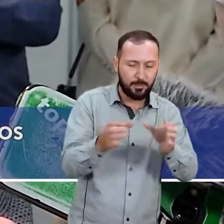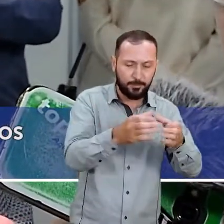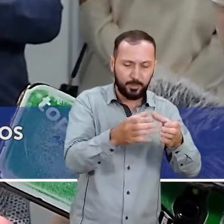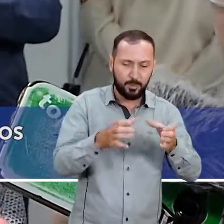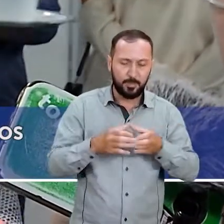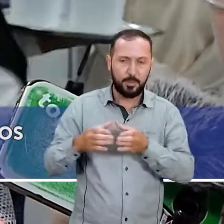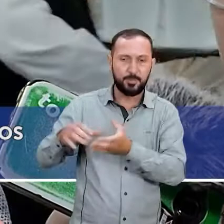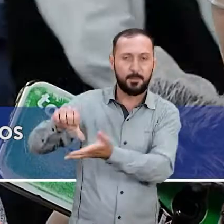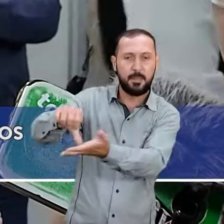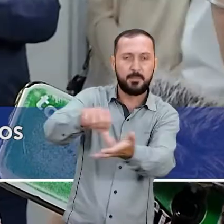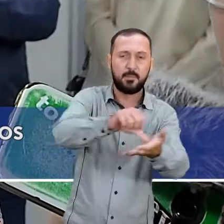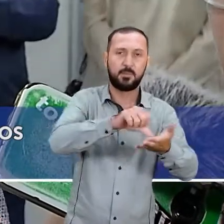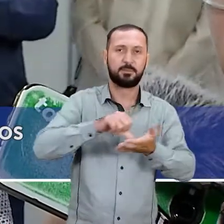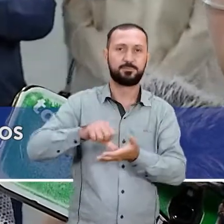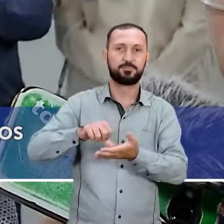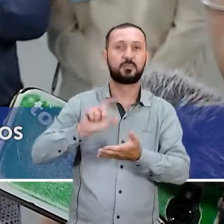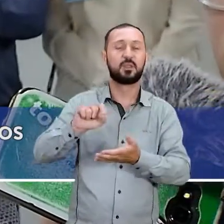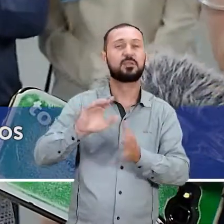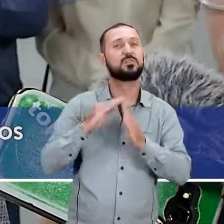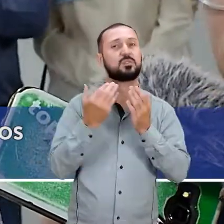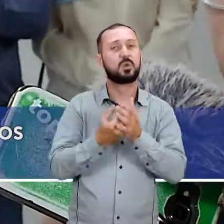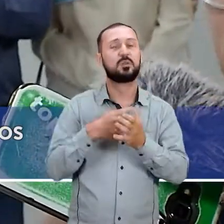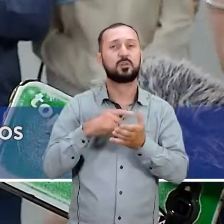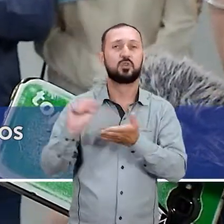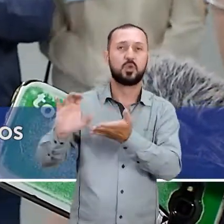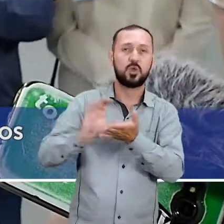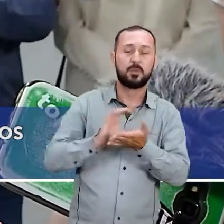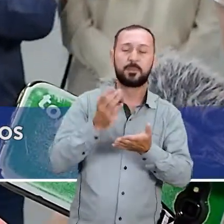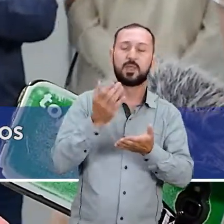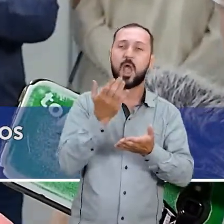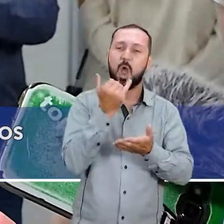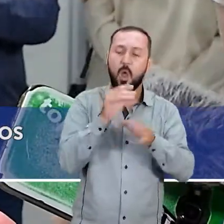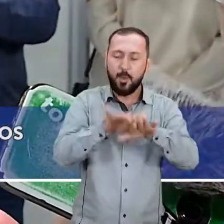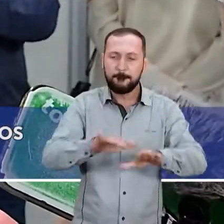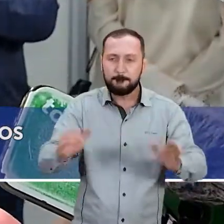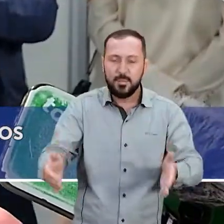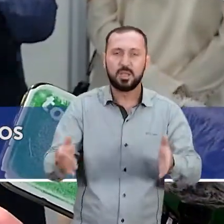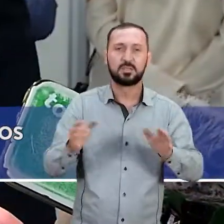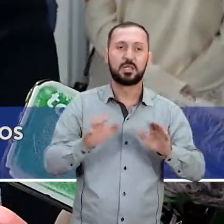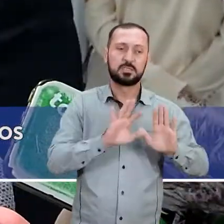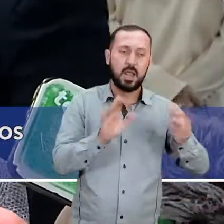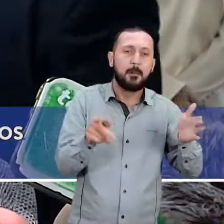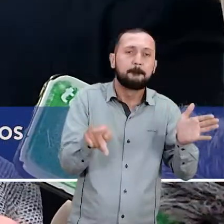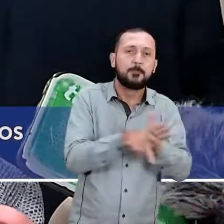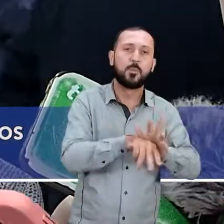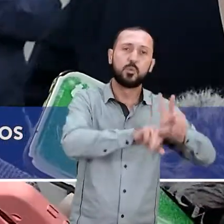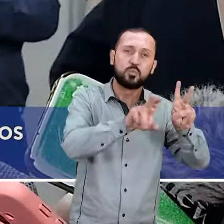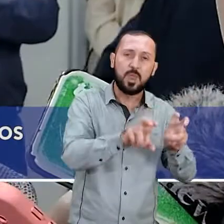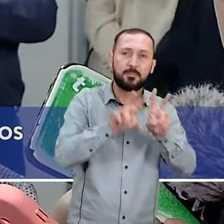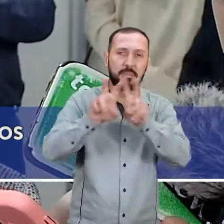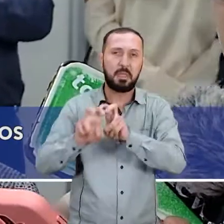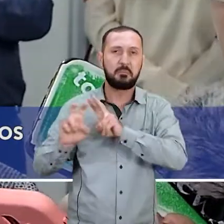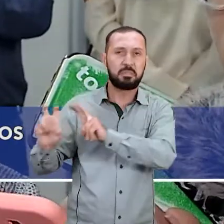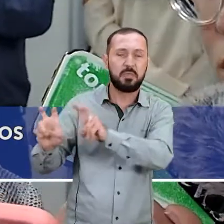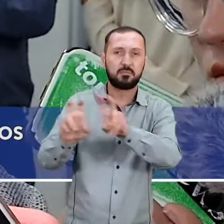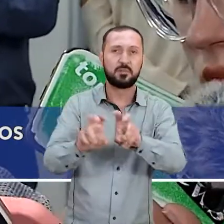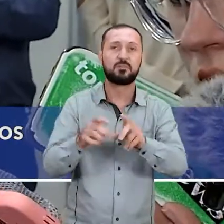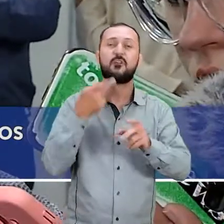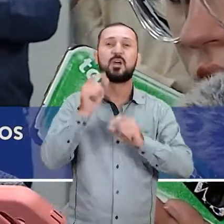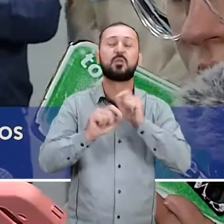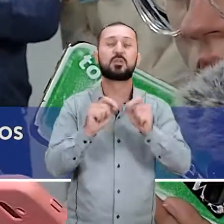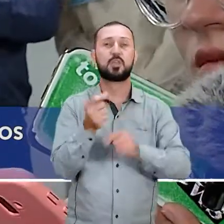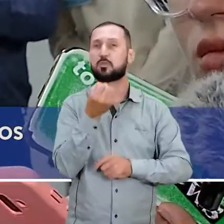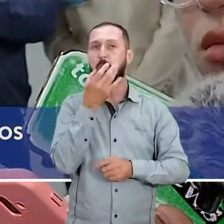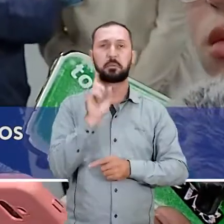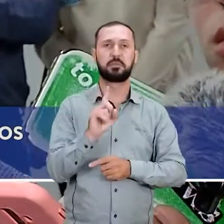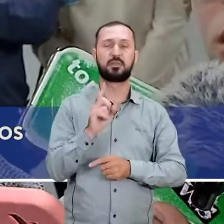reordenando. E que as escolas de tempo integral estão recebendo recurso para ter refeitório, para ter sala e ambiente. Então, se fala